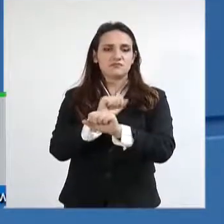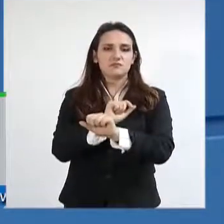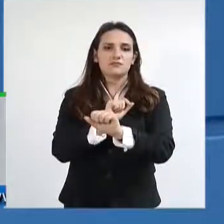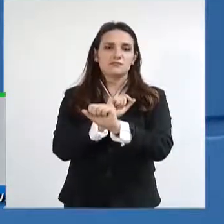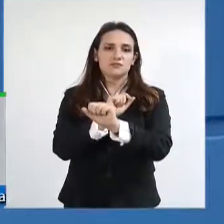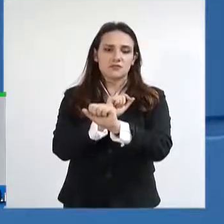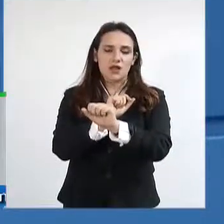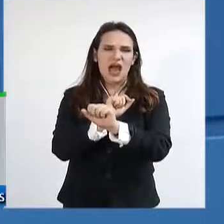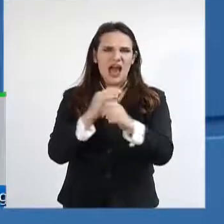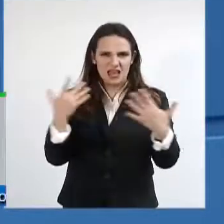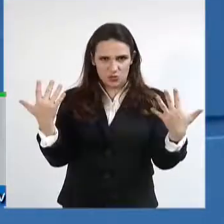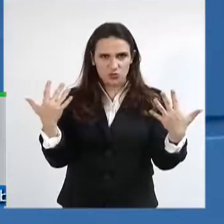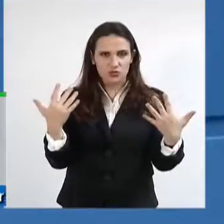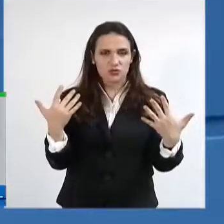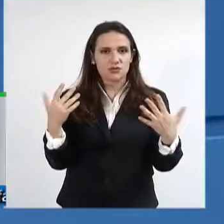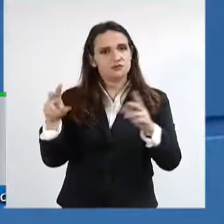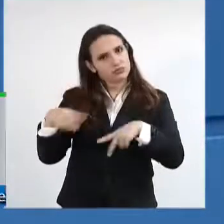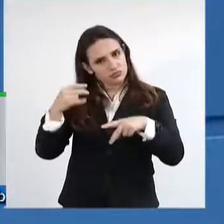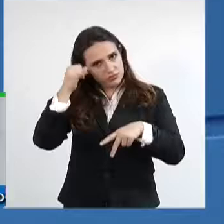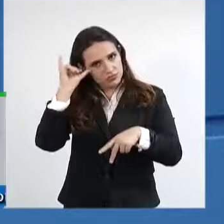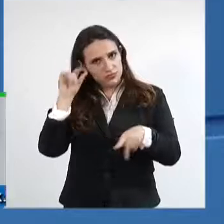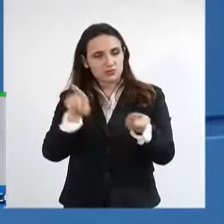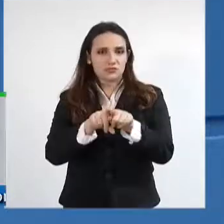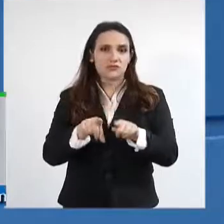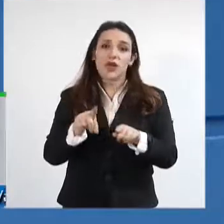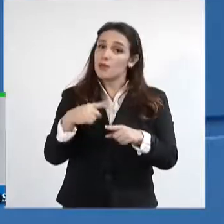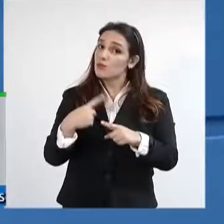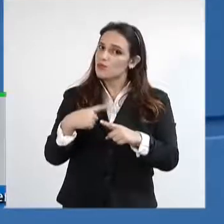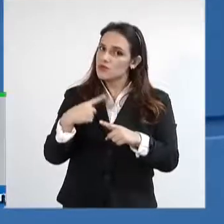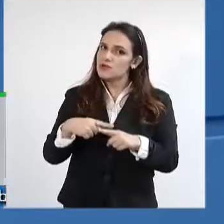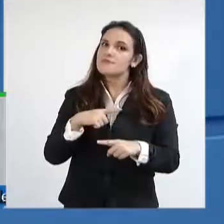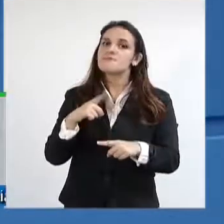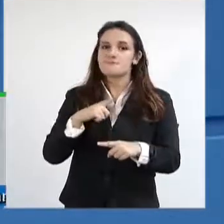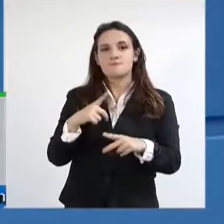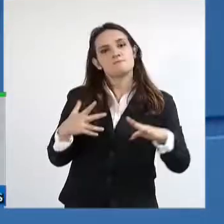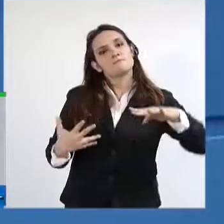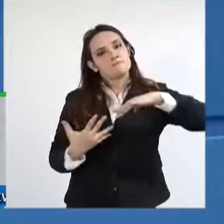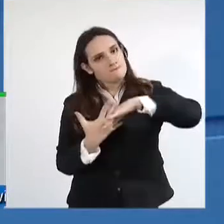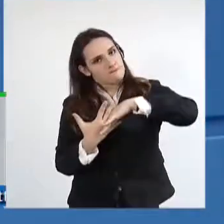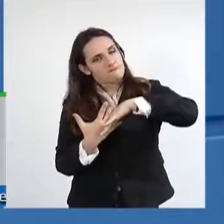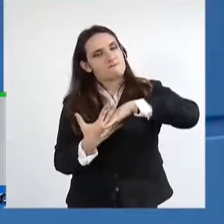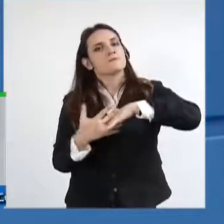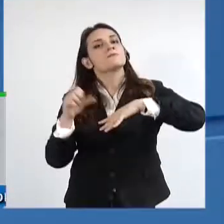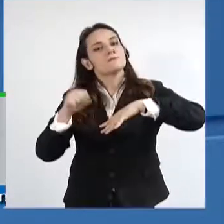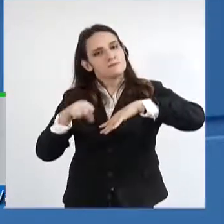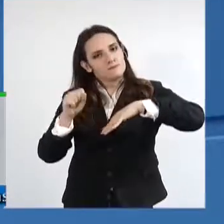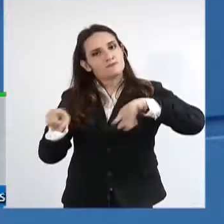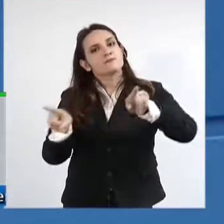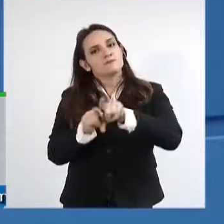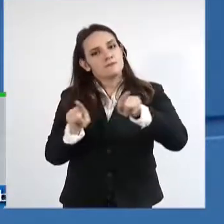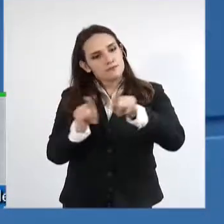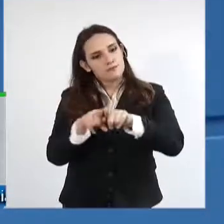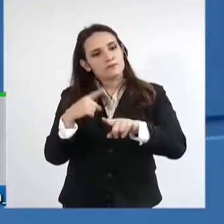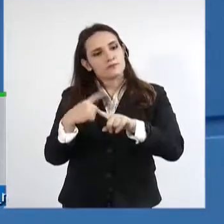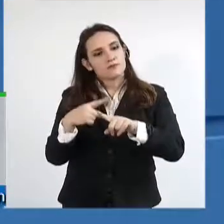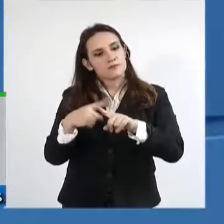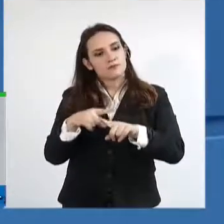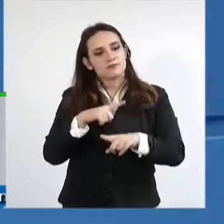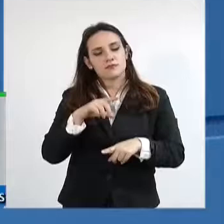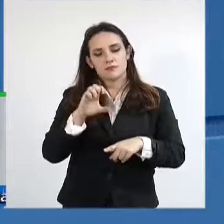no agronegócio, é fruto da Universidade Federal do Mato Grosso do Sul e fruto da